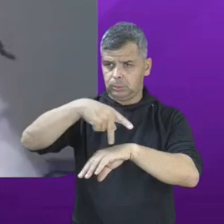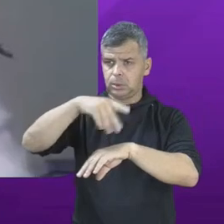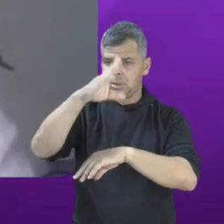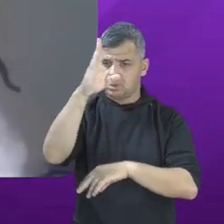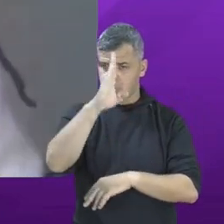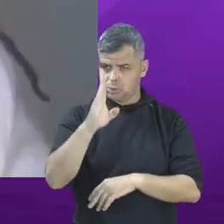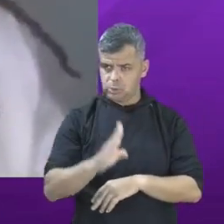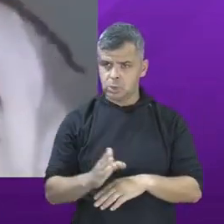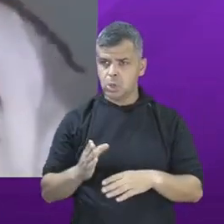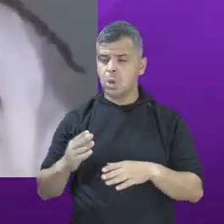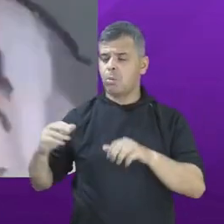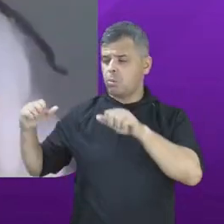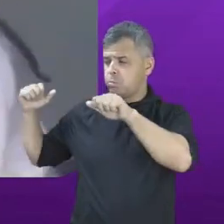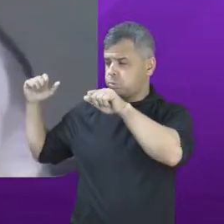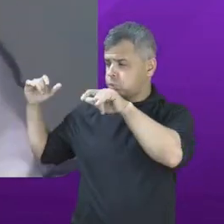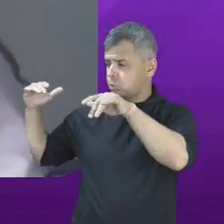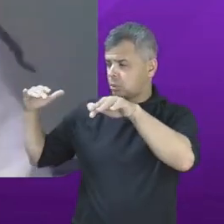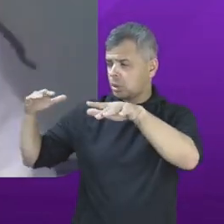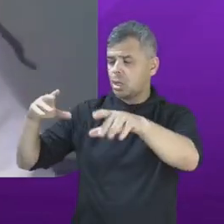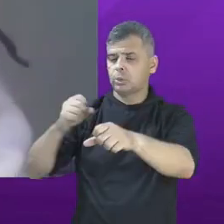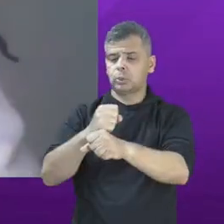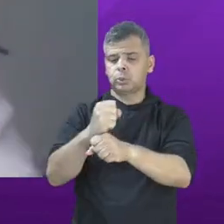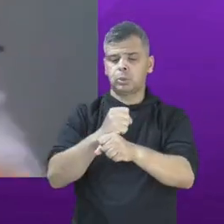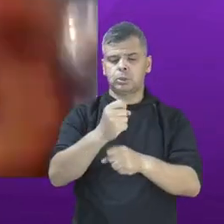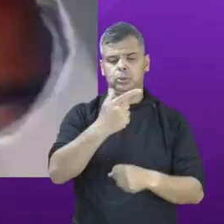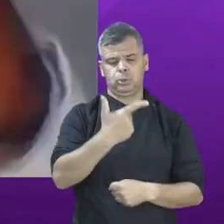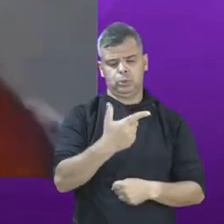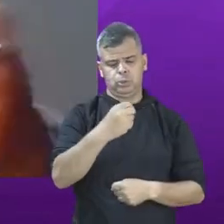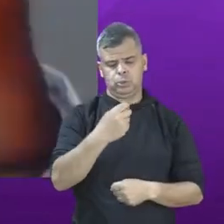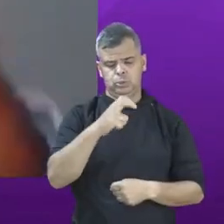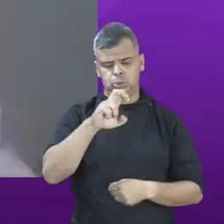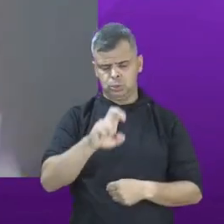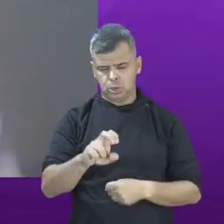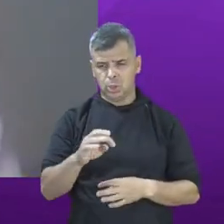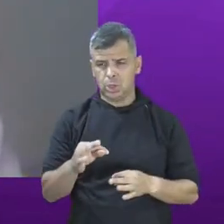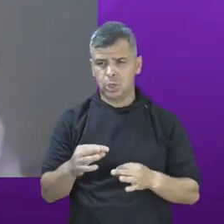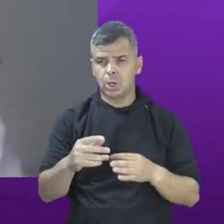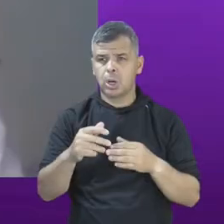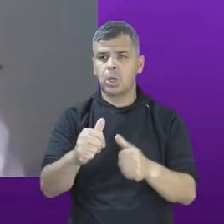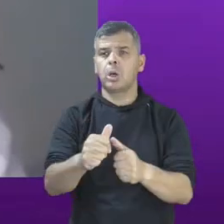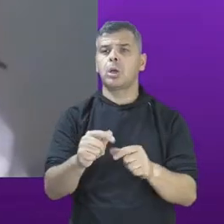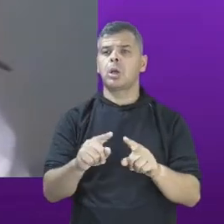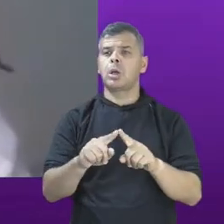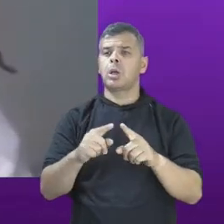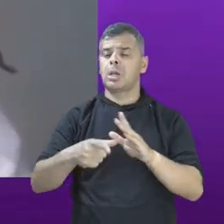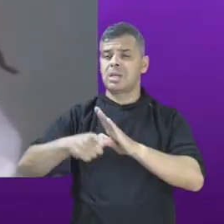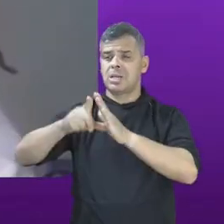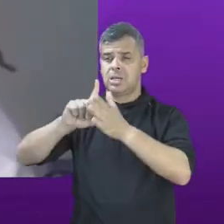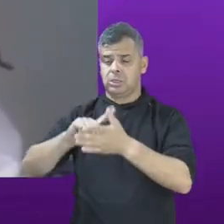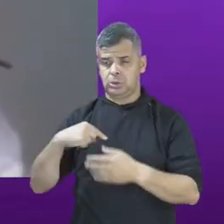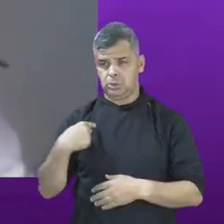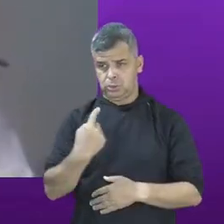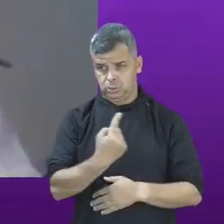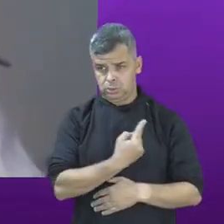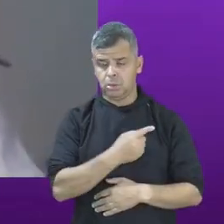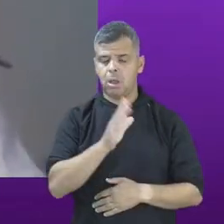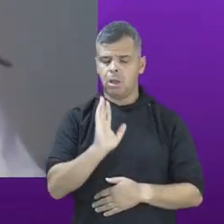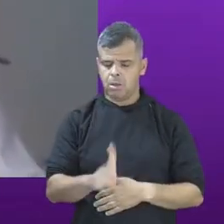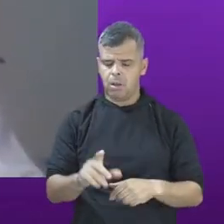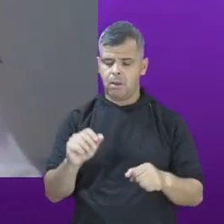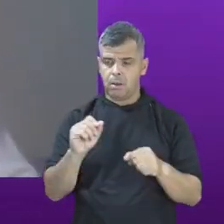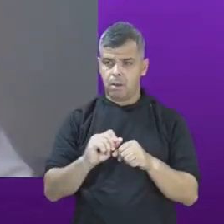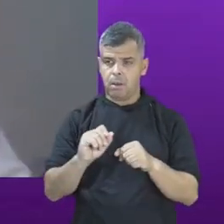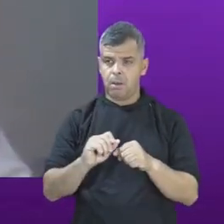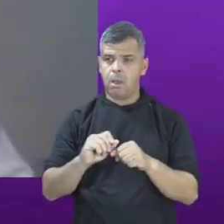gente marcha agora em 2025, né, mas todas as outras que vieram antes de nós, né, já